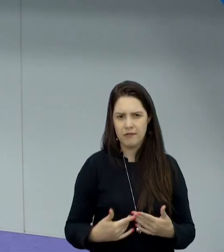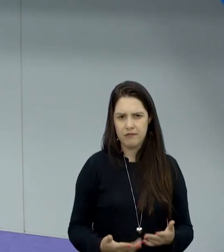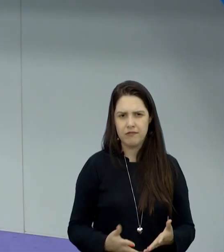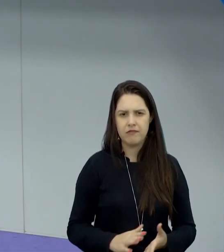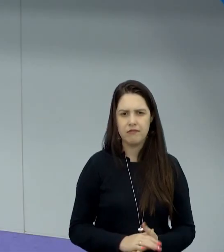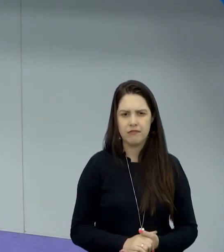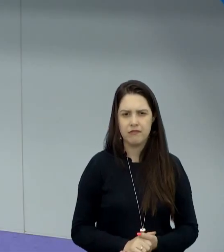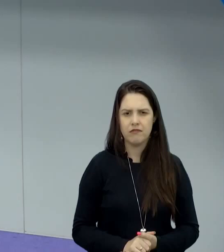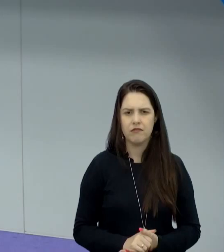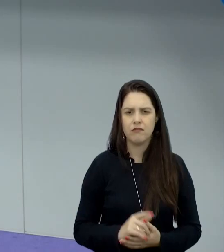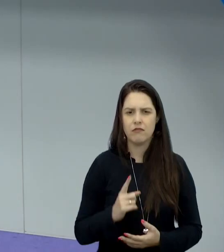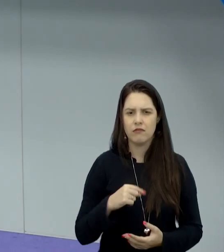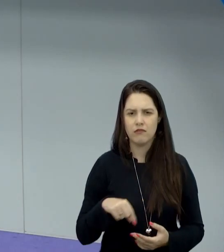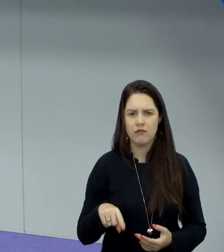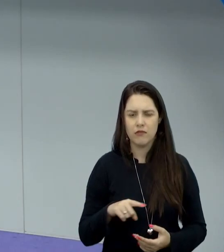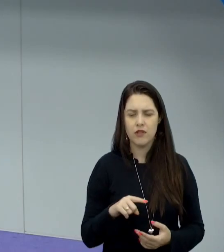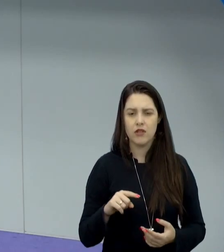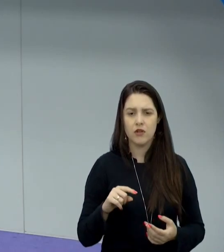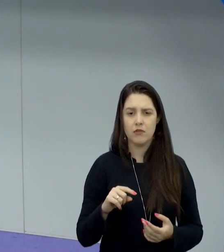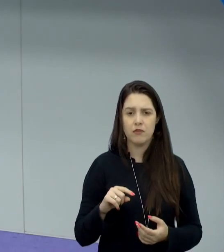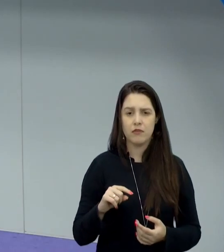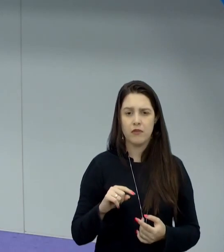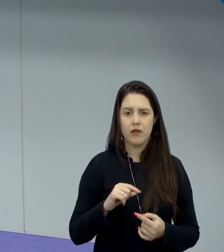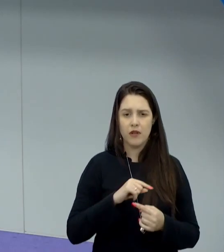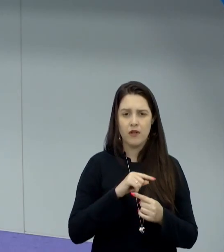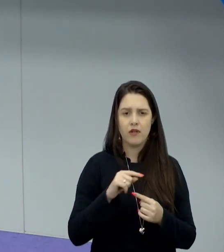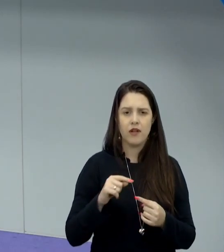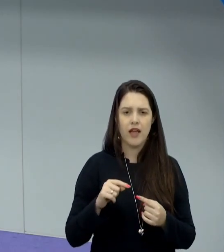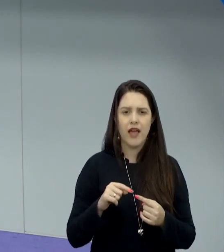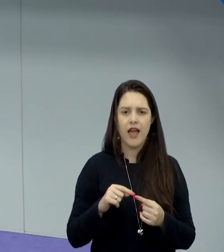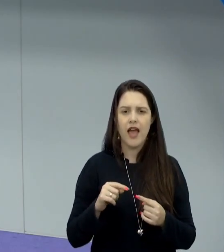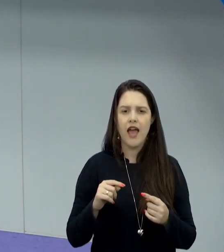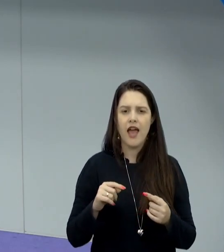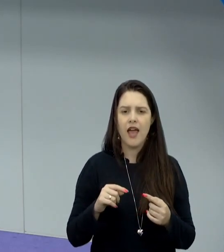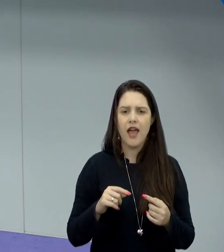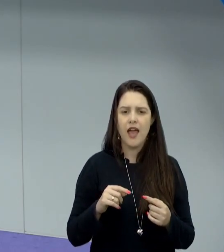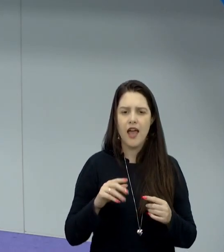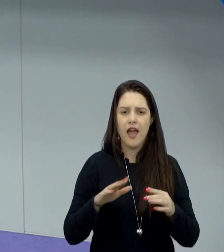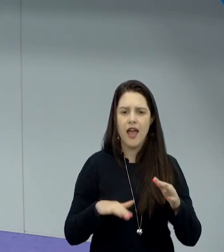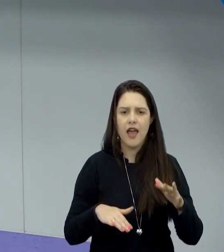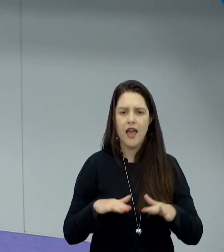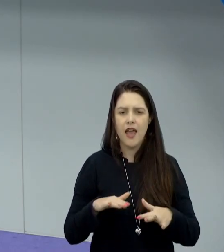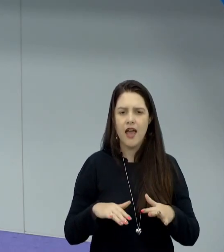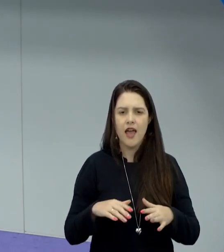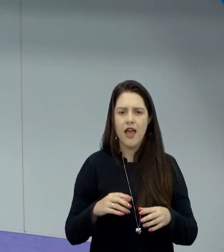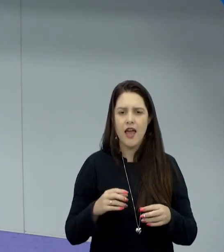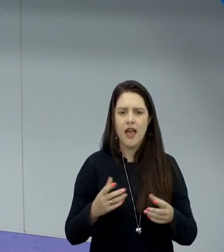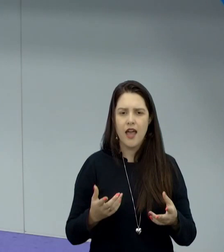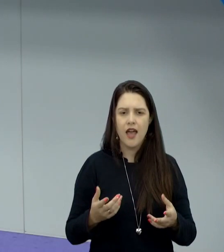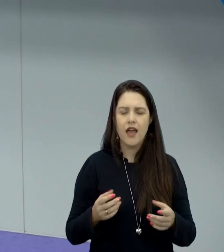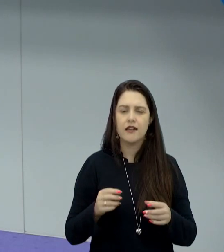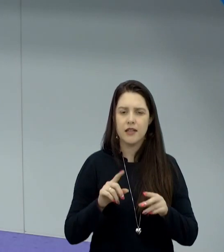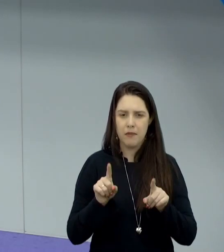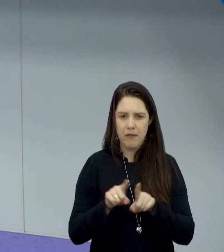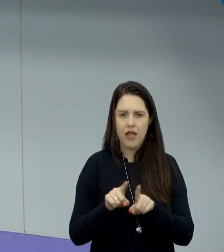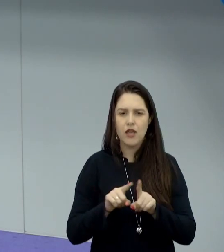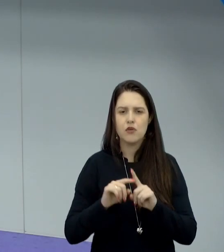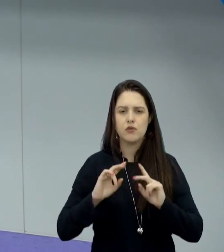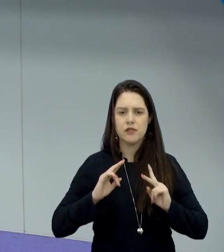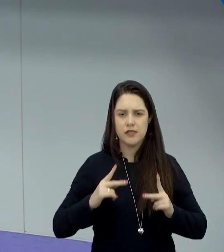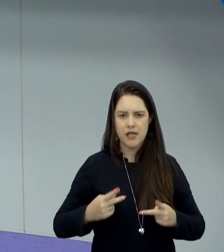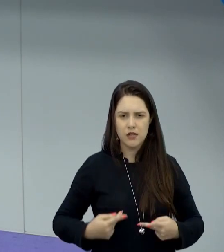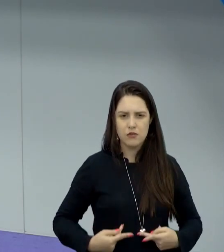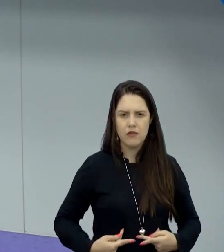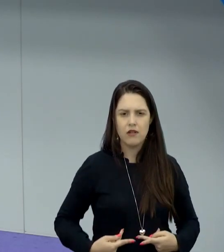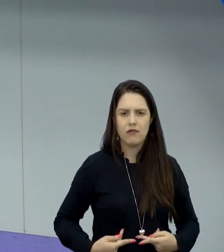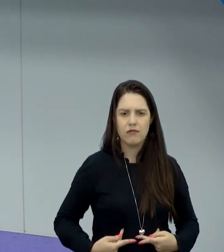Então a gente entende que o algoritmo, ele é a regra, né? Mas quem cria a regra são os seres humanos, né? Exato.